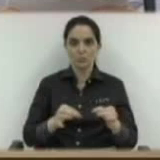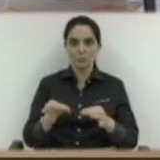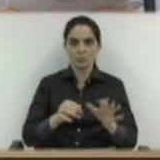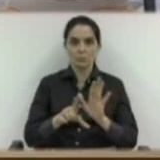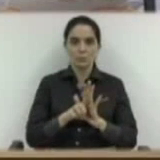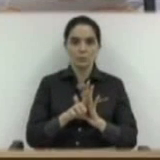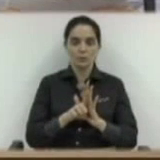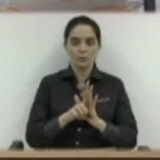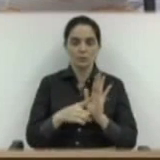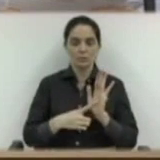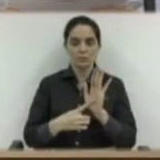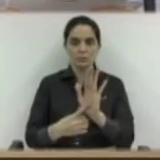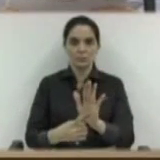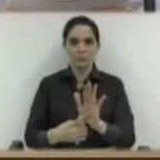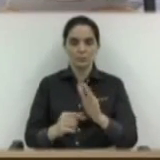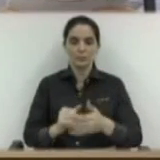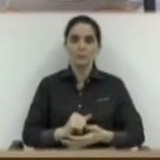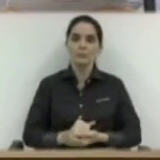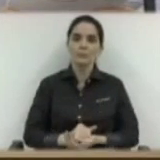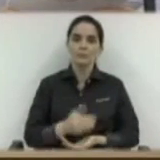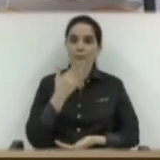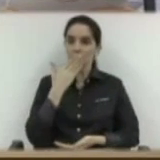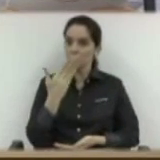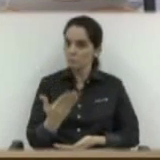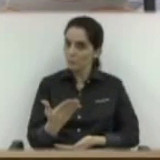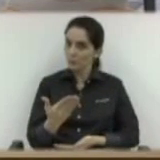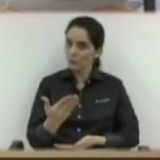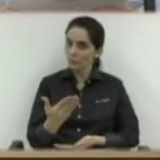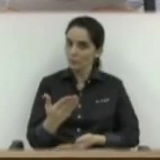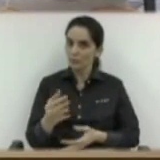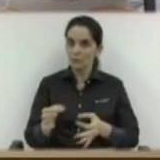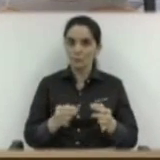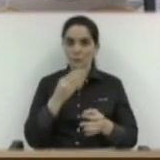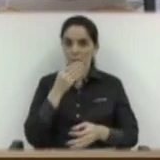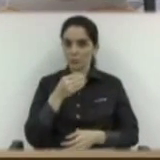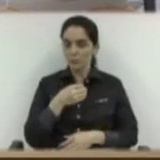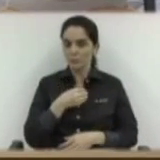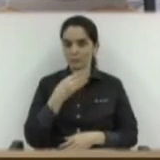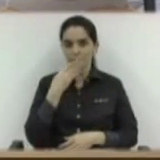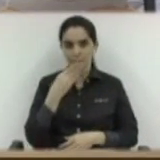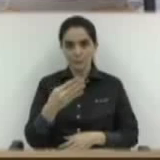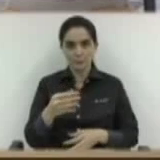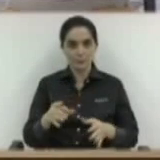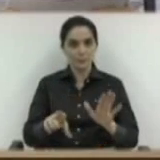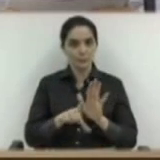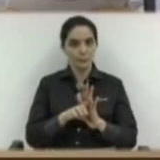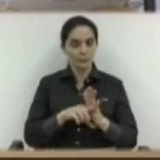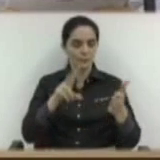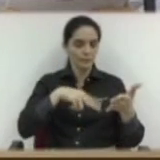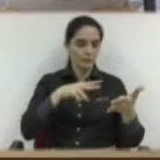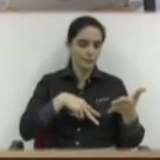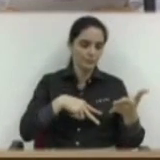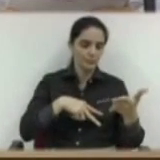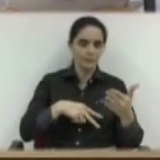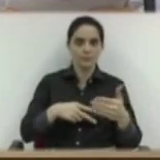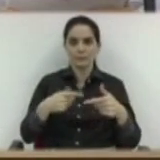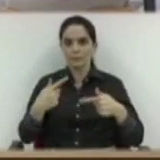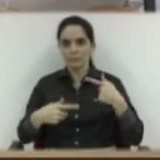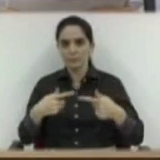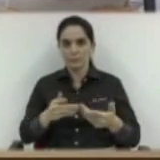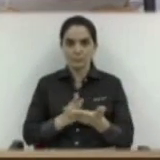projeto de lei ora apresentado. Solicitamos que a presente proposta de lei seja apreciada, discutida e, ao final, aprovada pelos